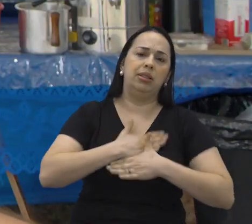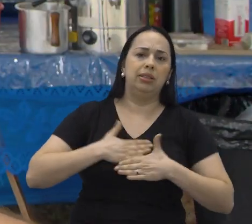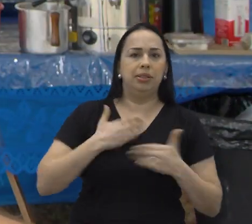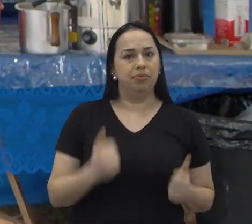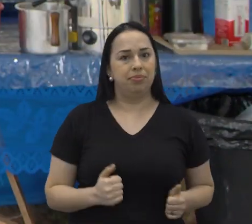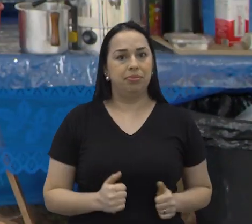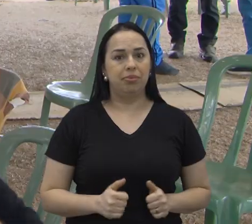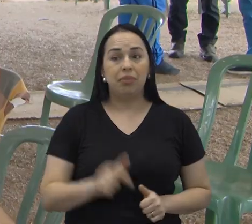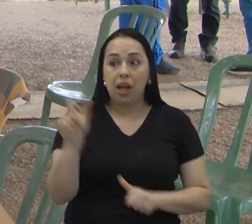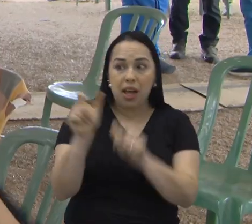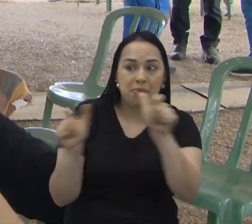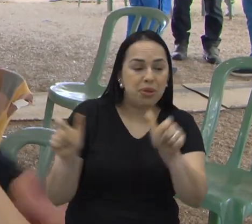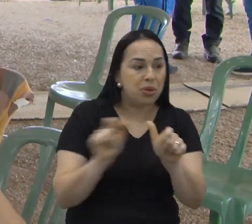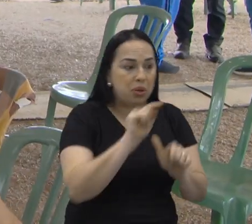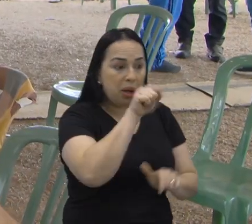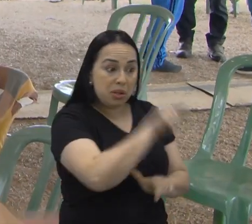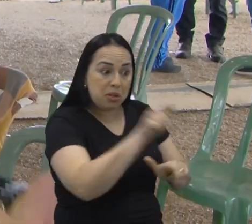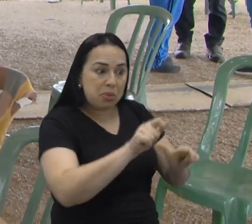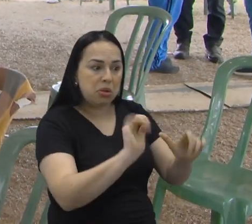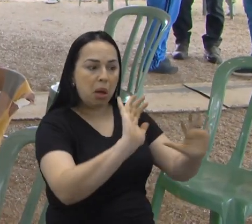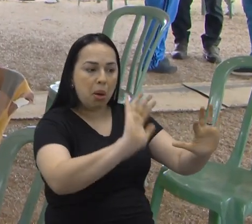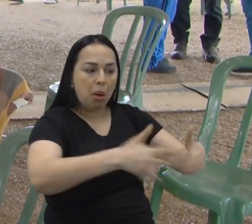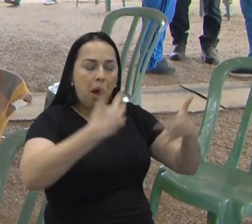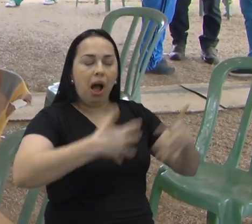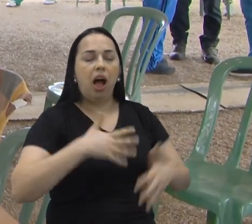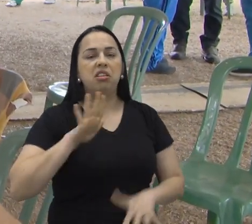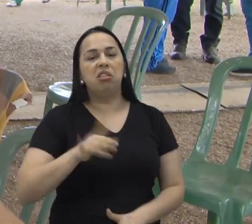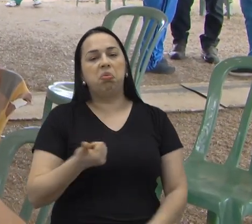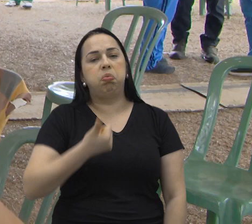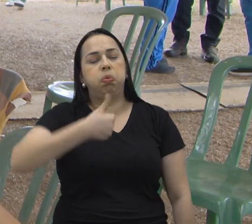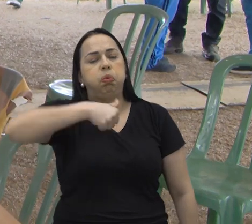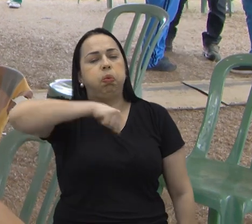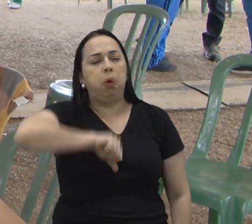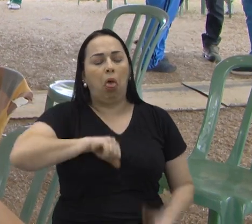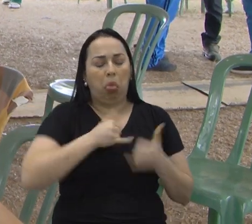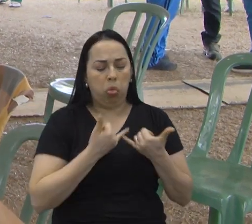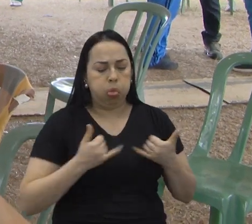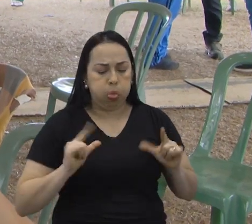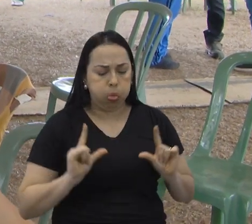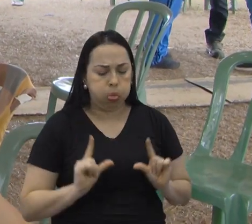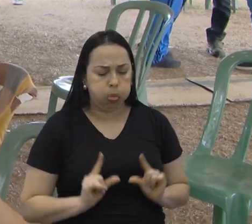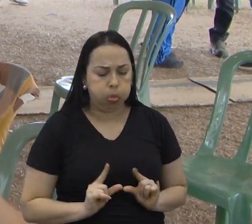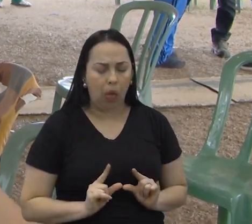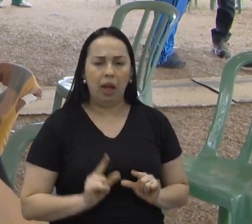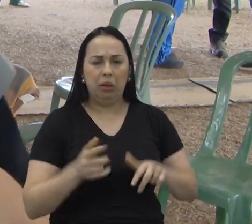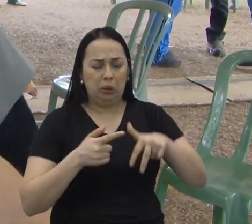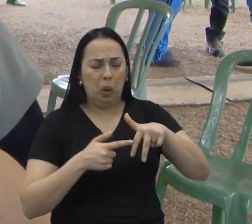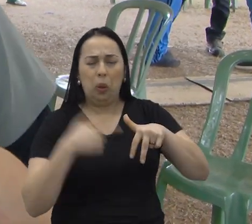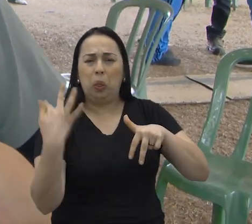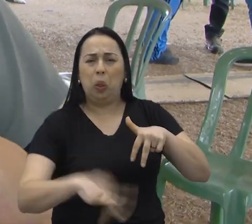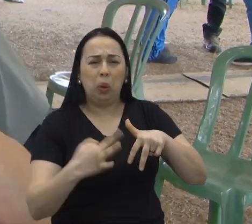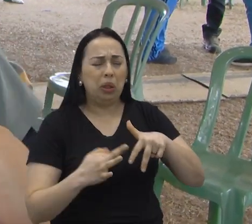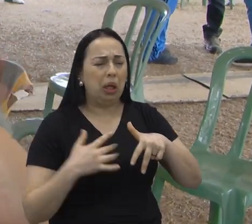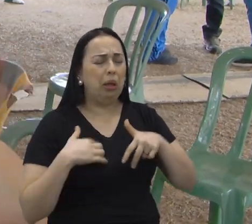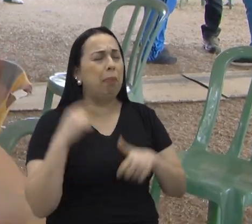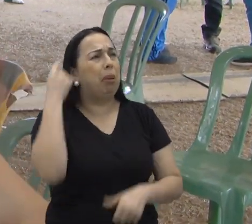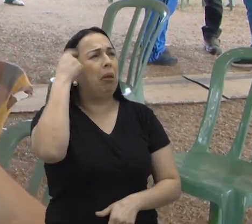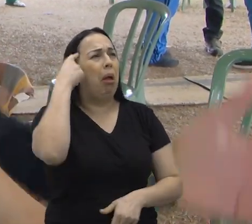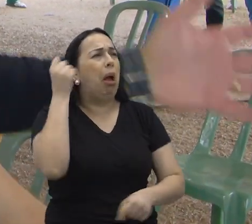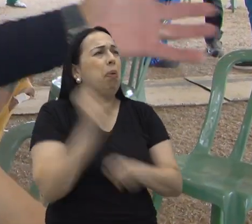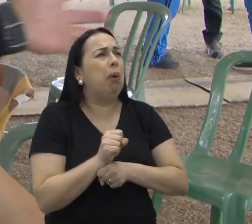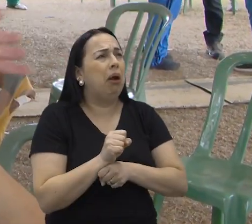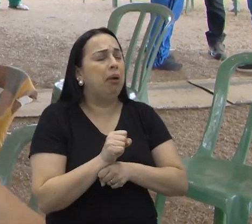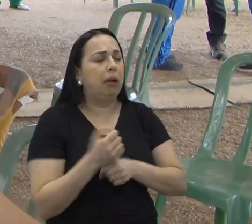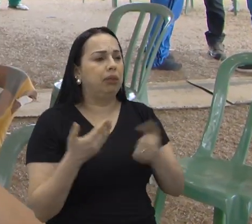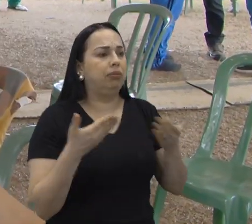muito prazeroso. E essas pessoas conseguem colocar a gente para cima. Parece que quando você está acabando a energia, que nem eu senti um pouco o joelho, você acha que você vai